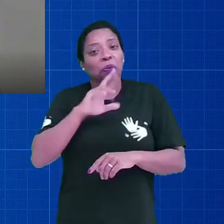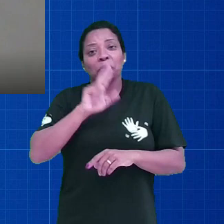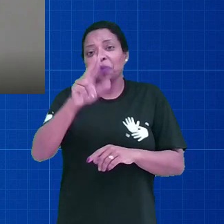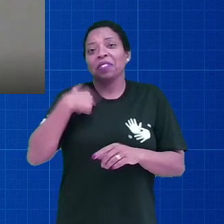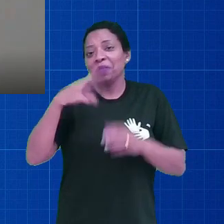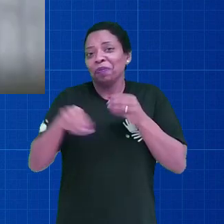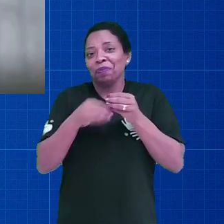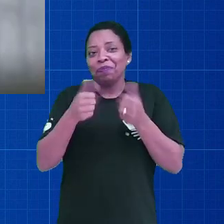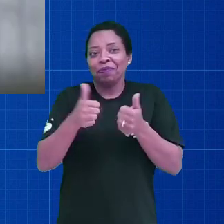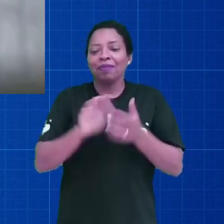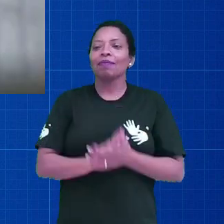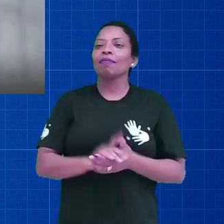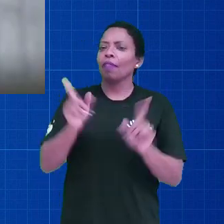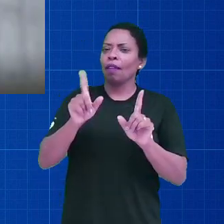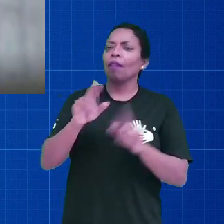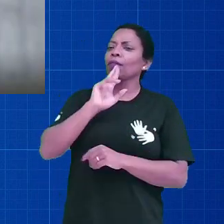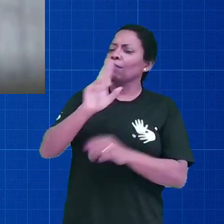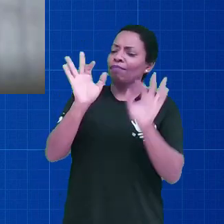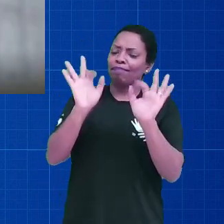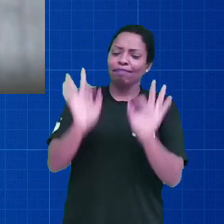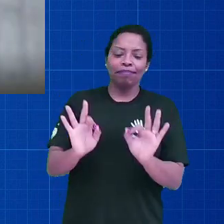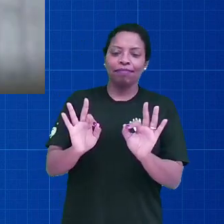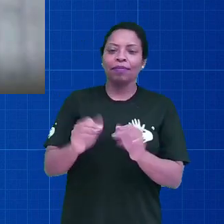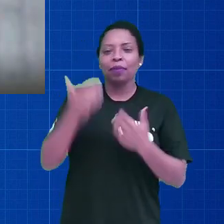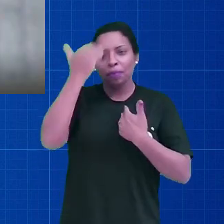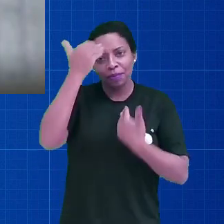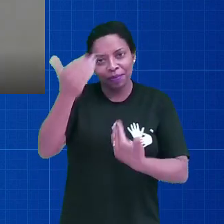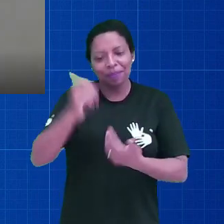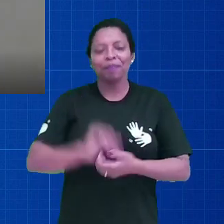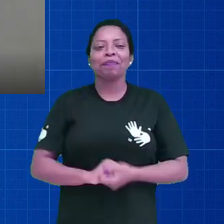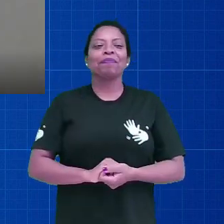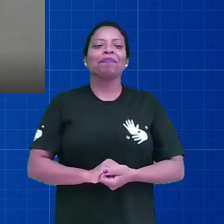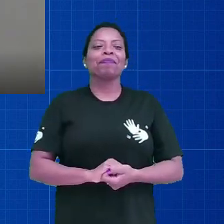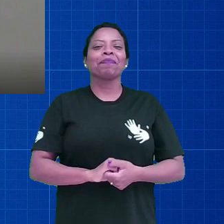complemento. Respondeu perfeitamente, agradeço os esclarecimentos. É isso.